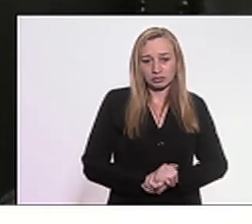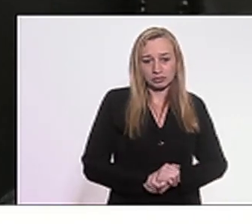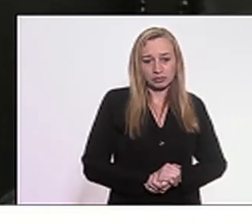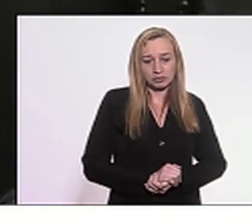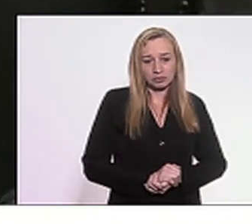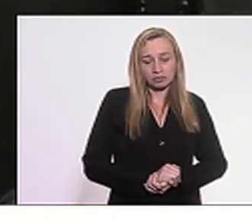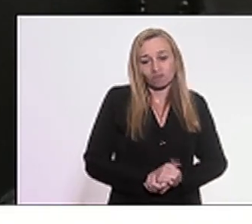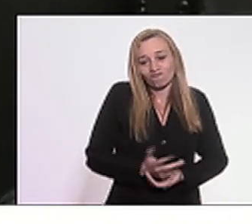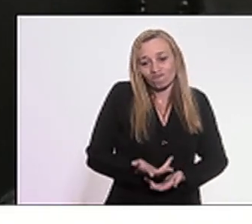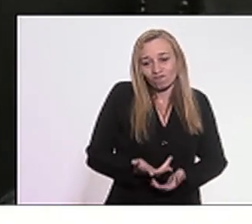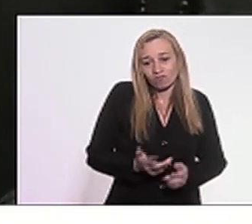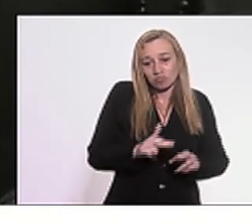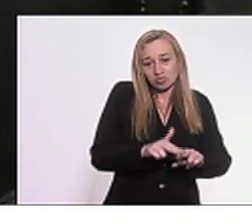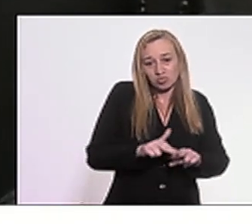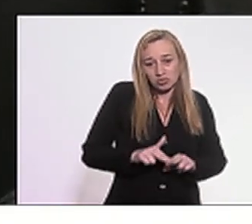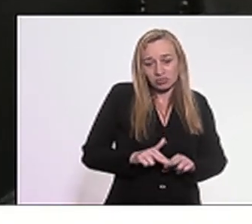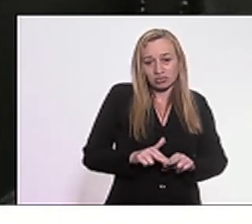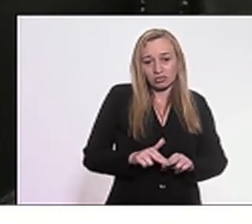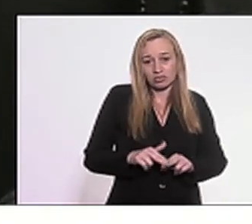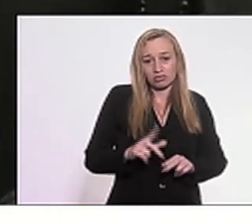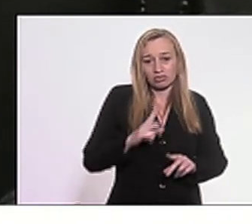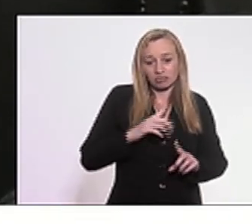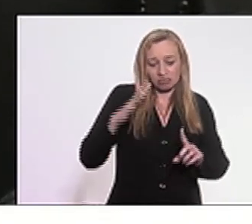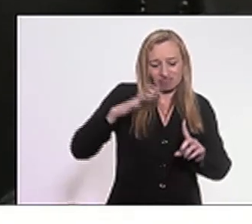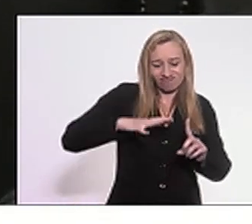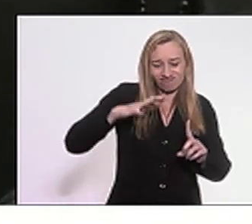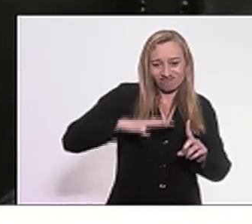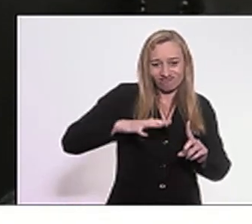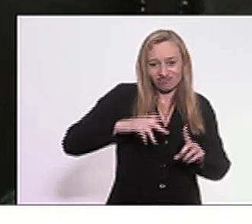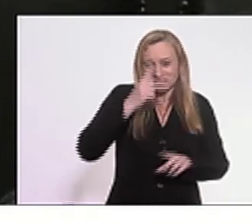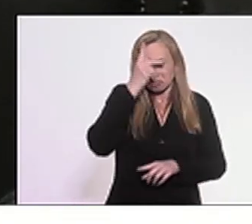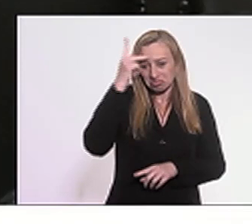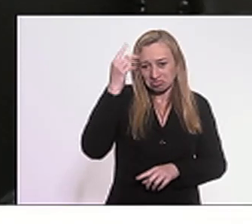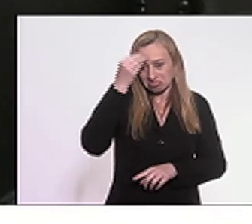Por conta desse assédio, o camarada perde a capacidade de tomar decisão,